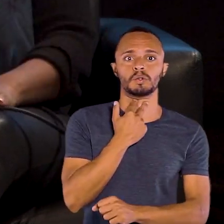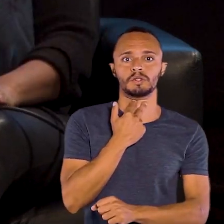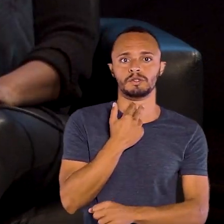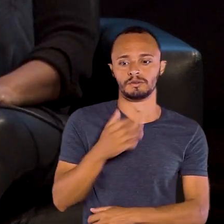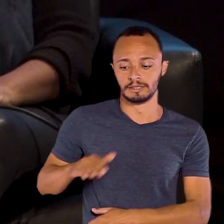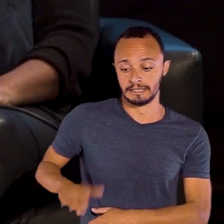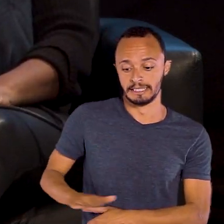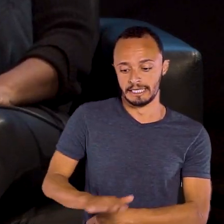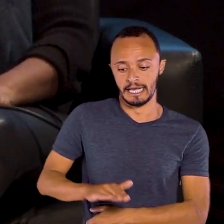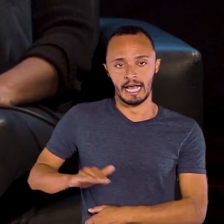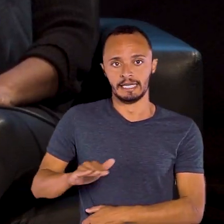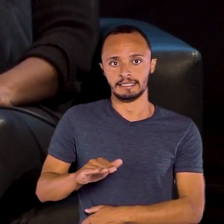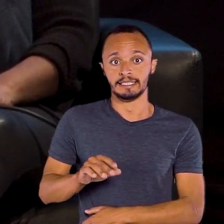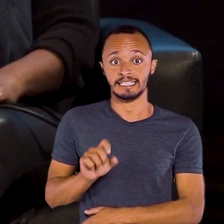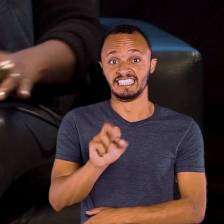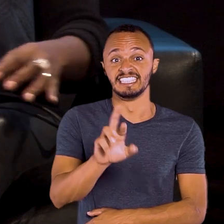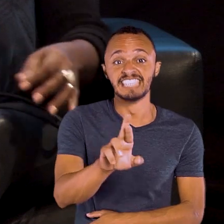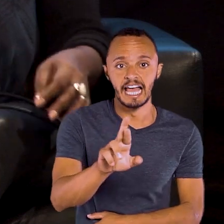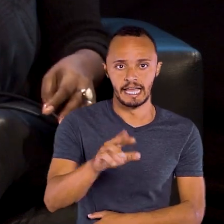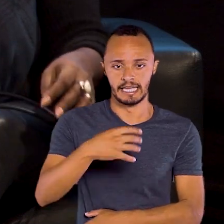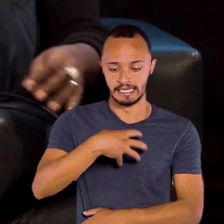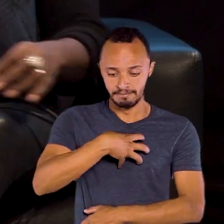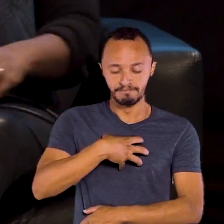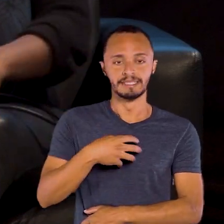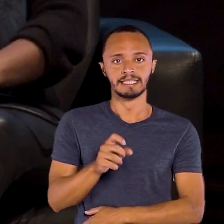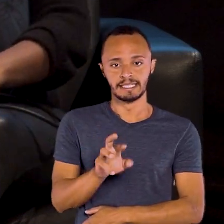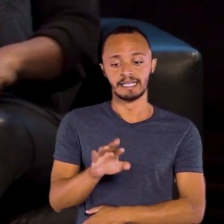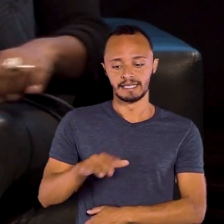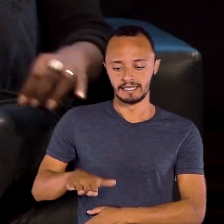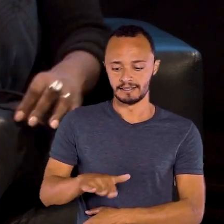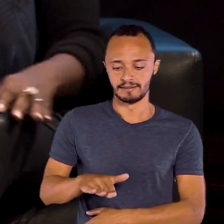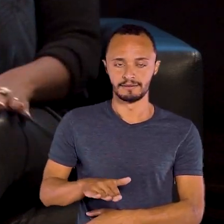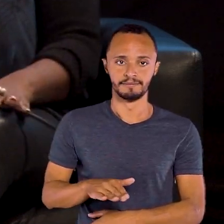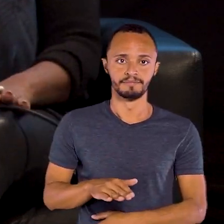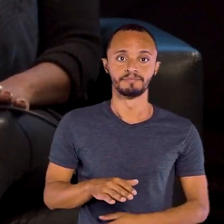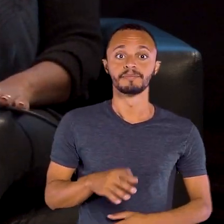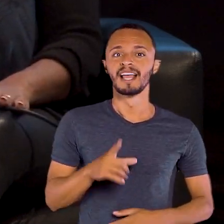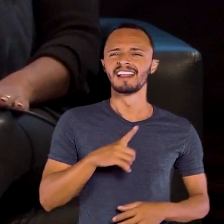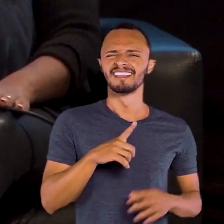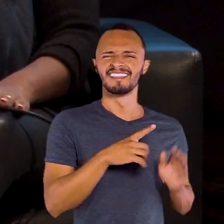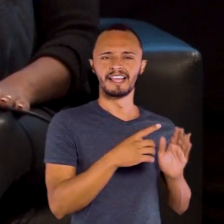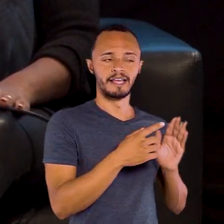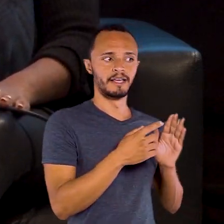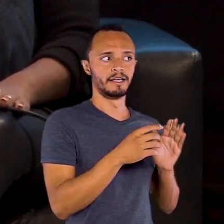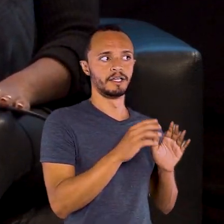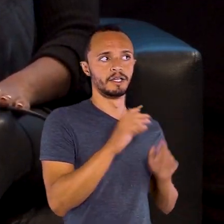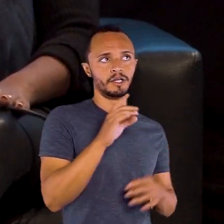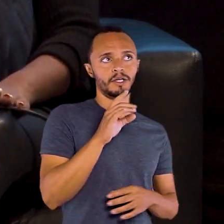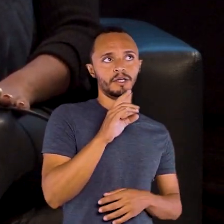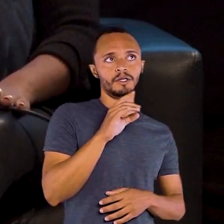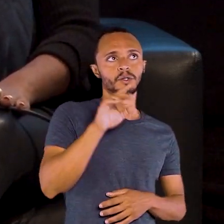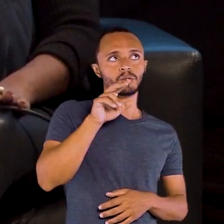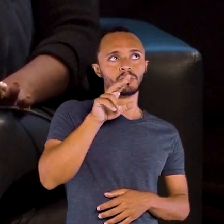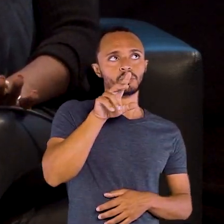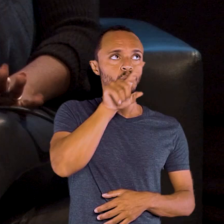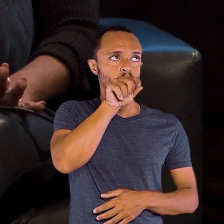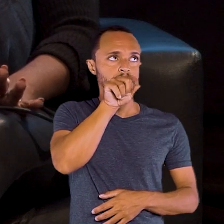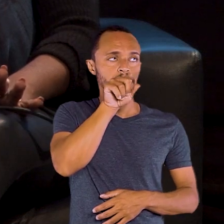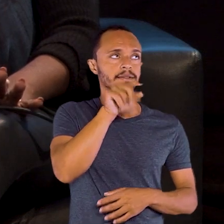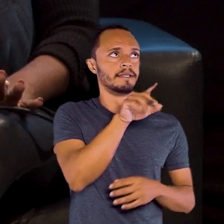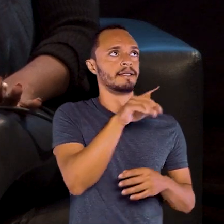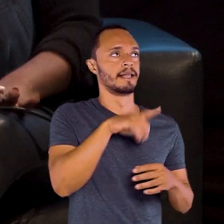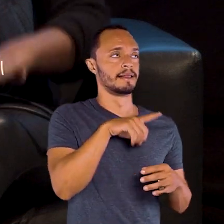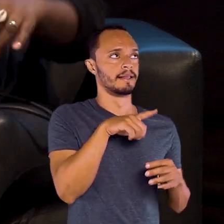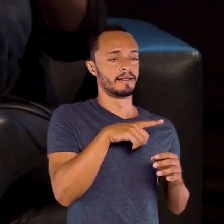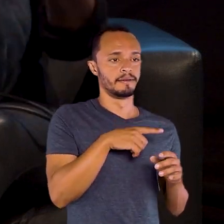tem diariamente, né? Para cada menina, para cada homem que é um